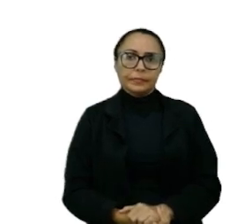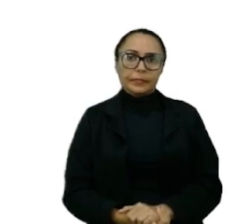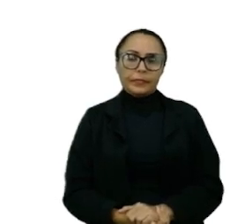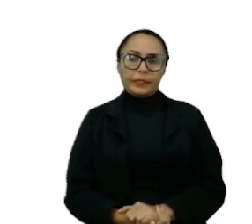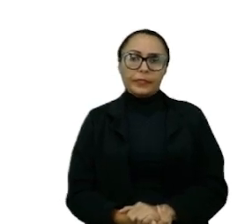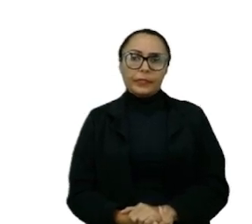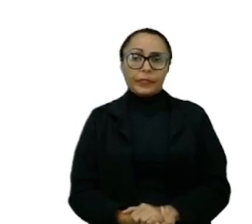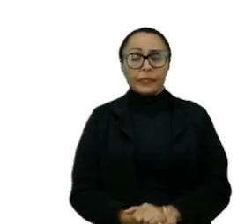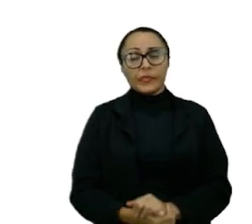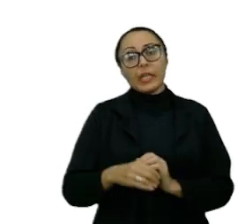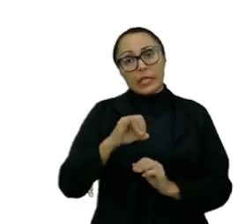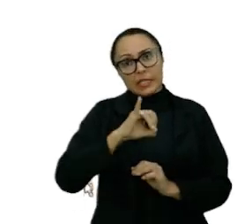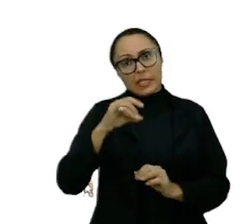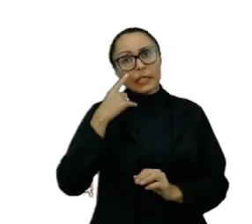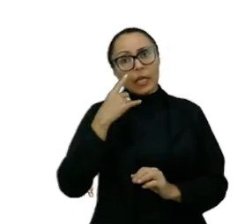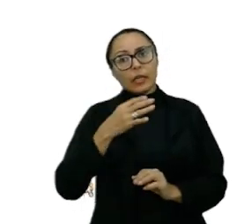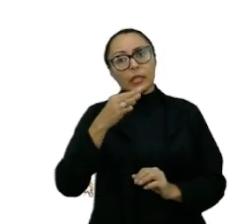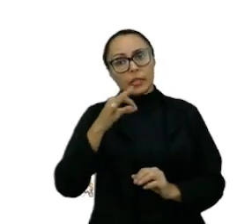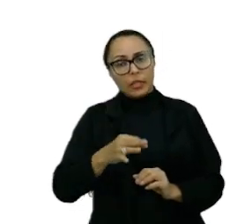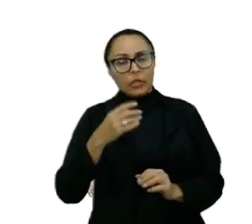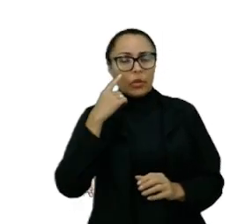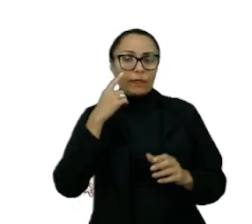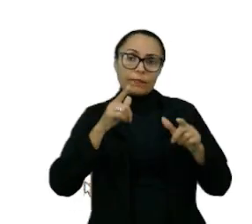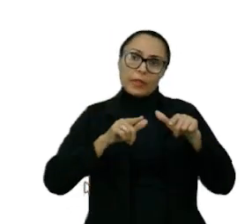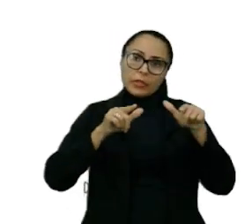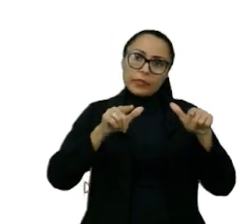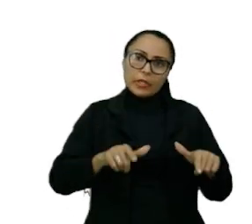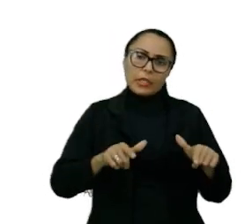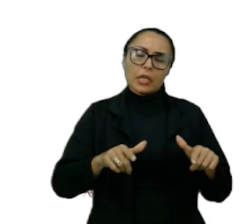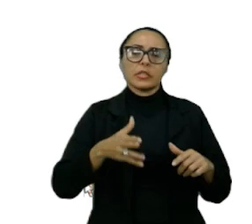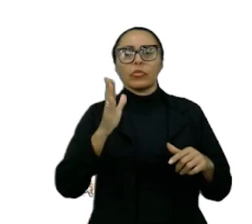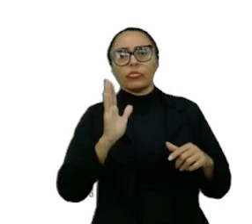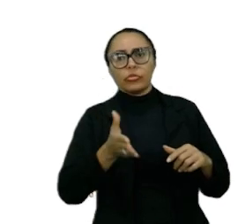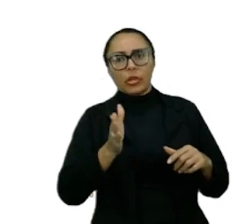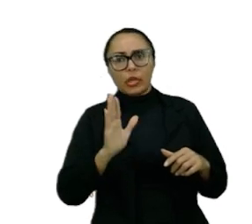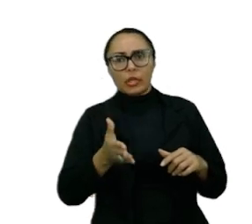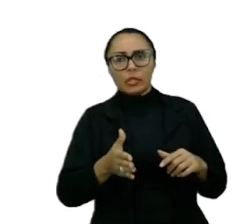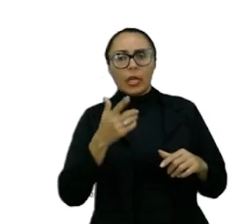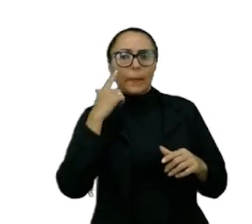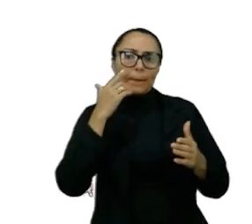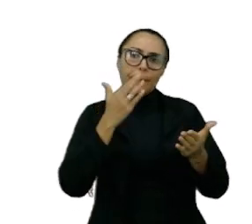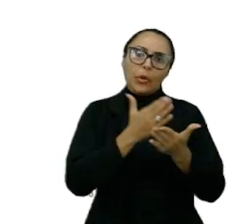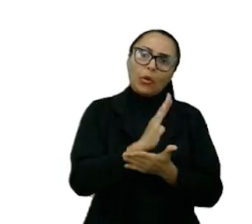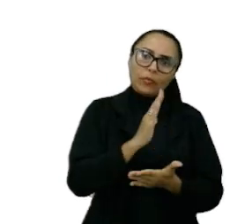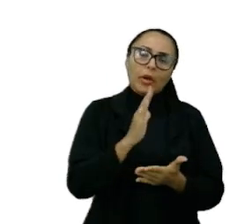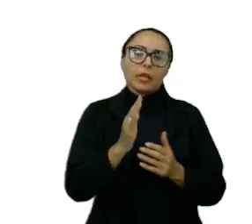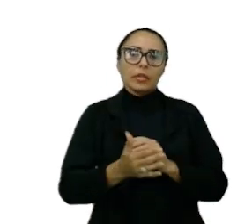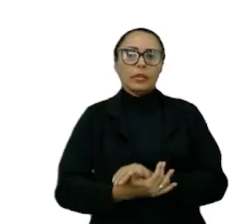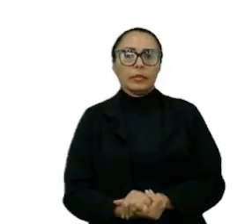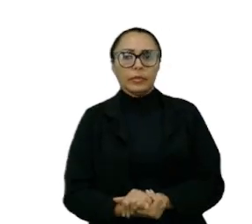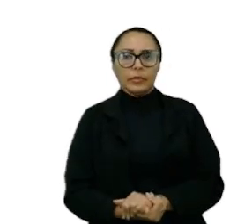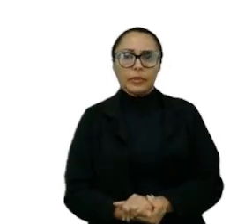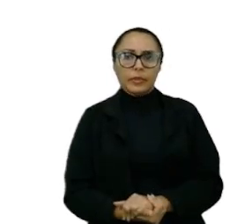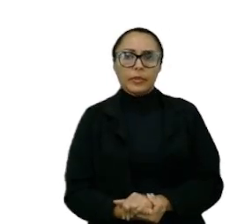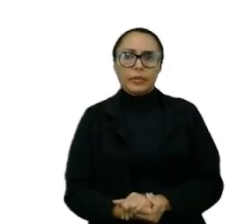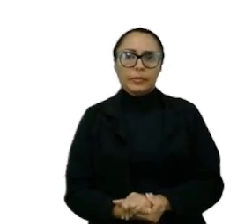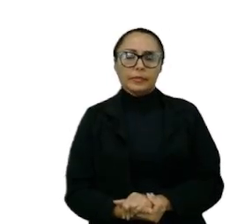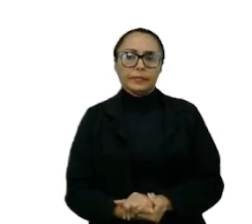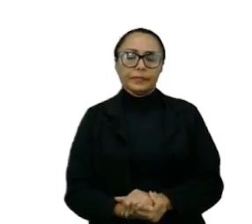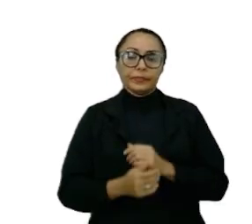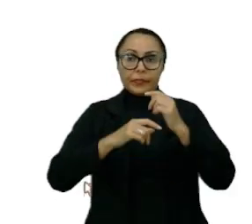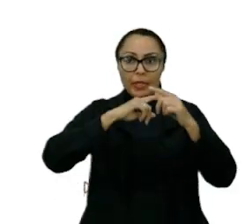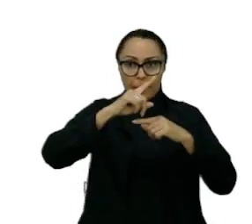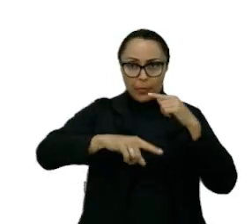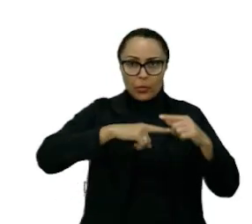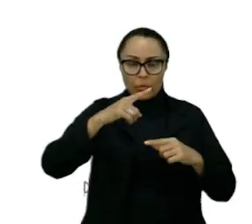conforme, já a certificação já está aprovada para ser recomendada. Depois